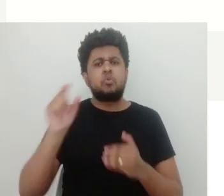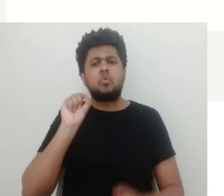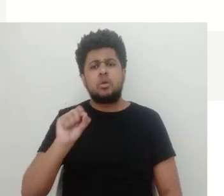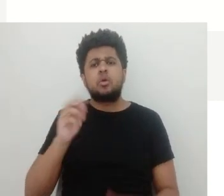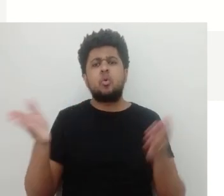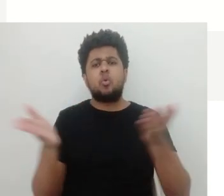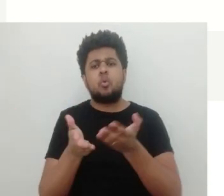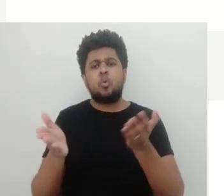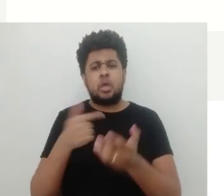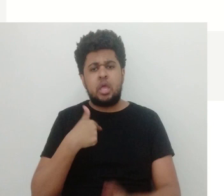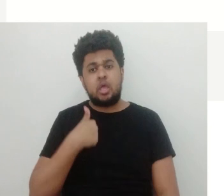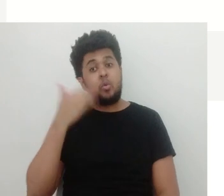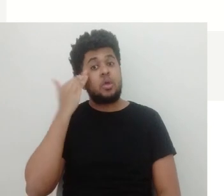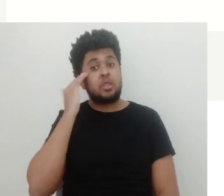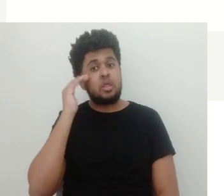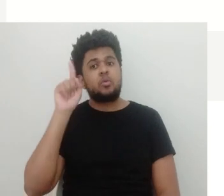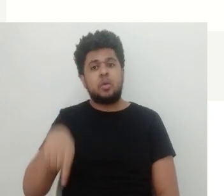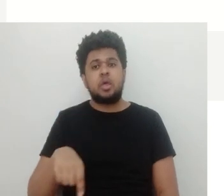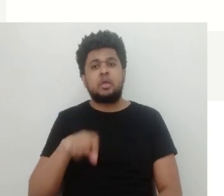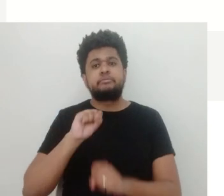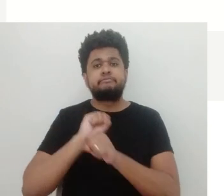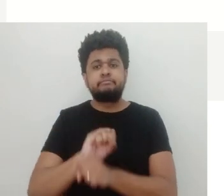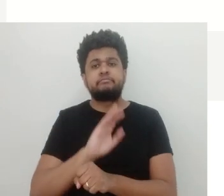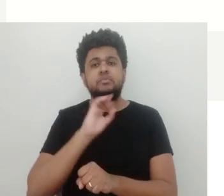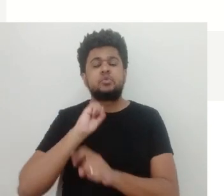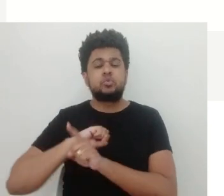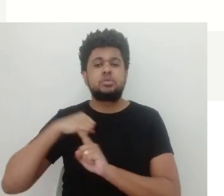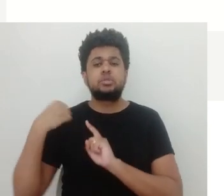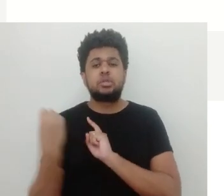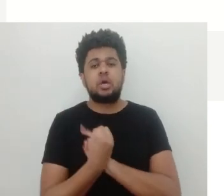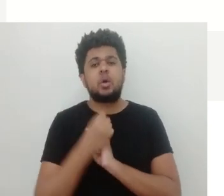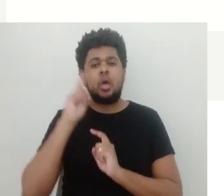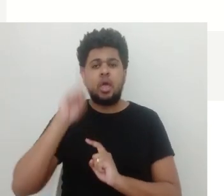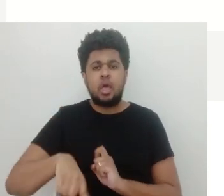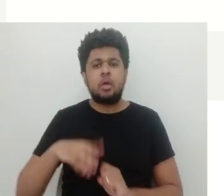Em frente. Também, muito